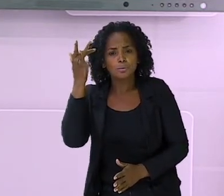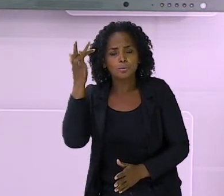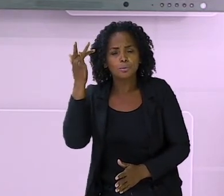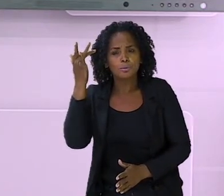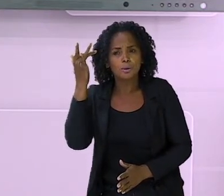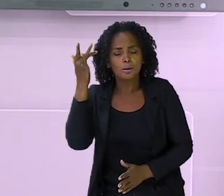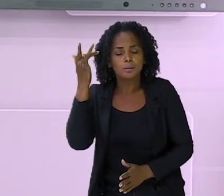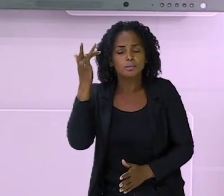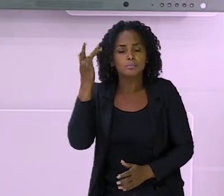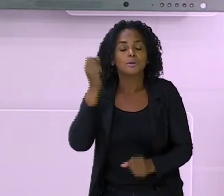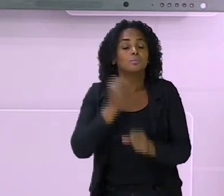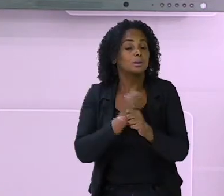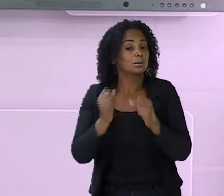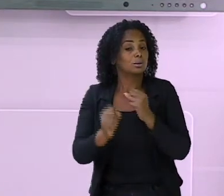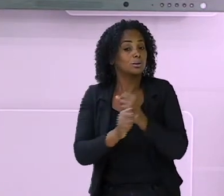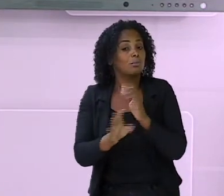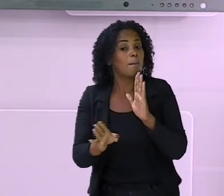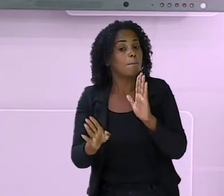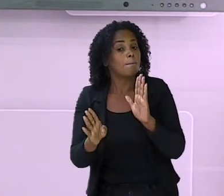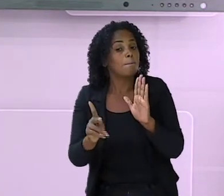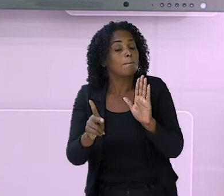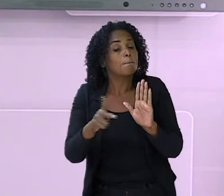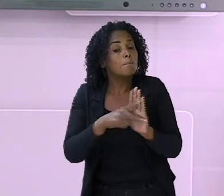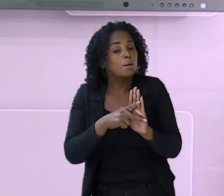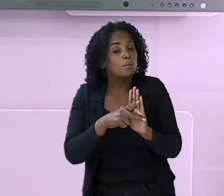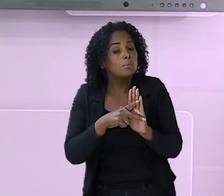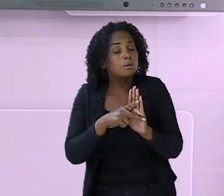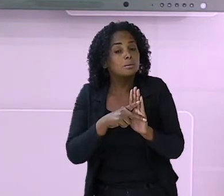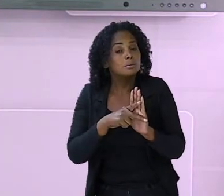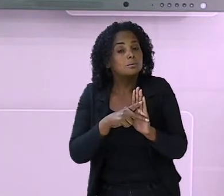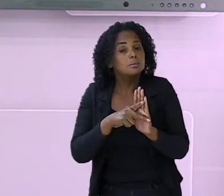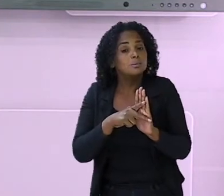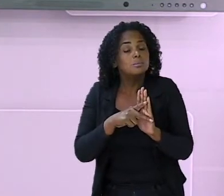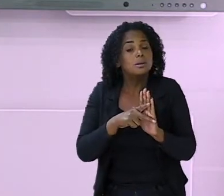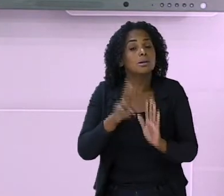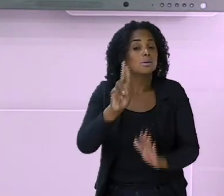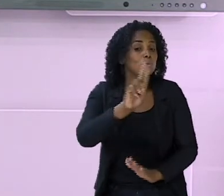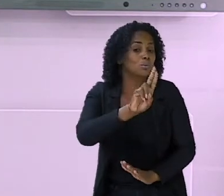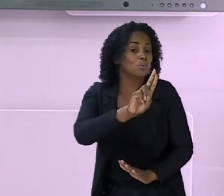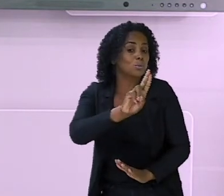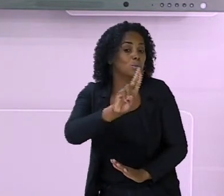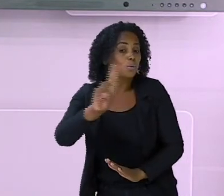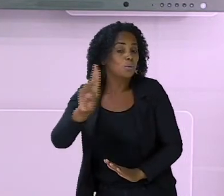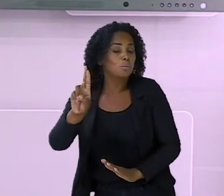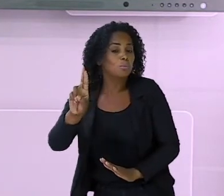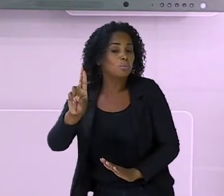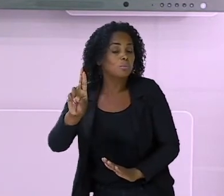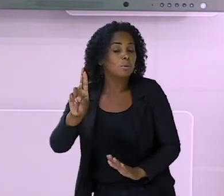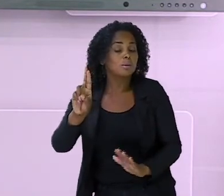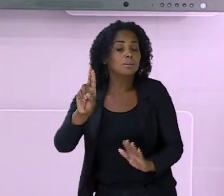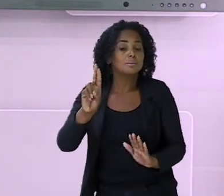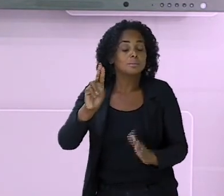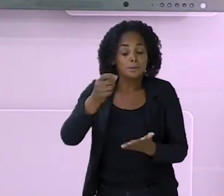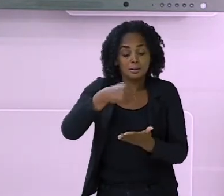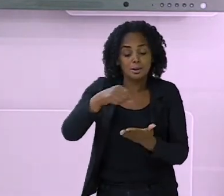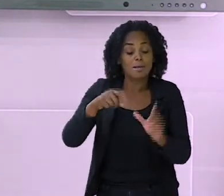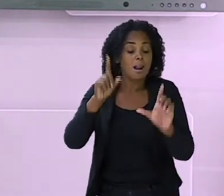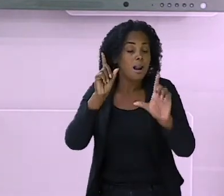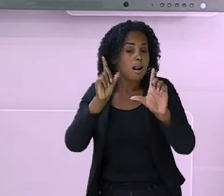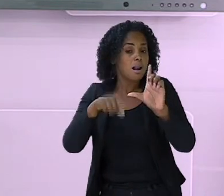é particular, Adriana, você vai saber que eu quero falar com a Adriana, não é com